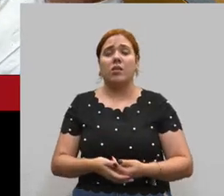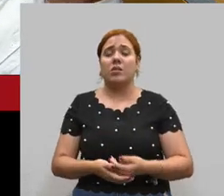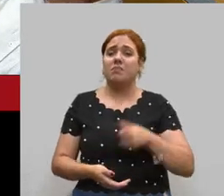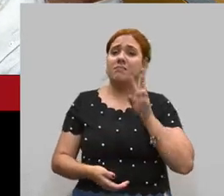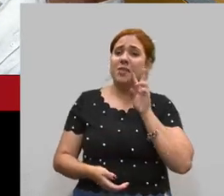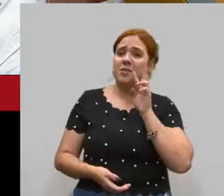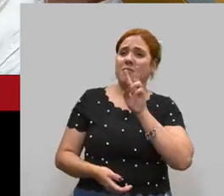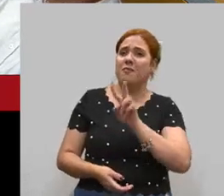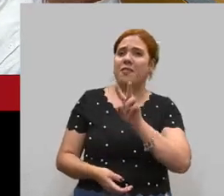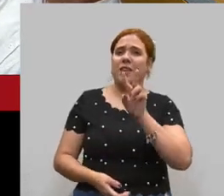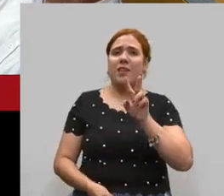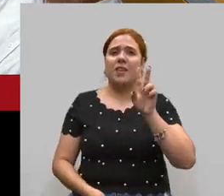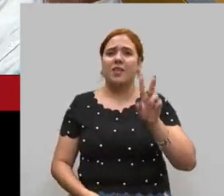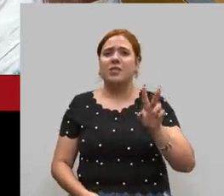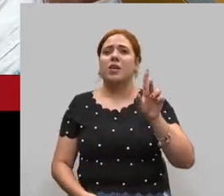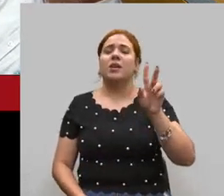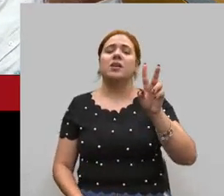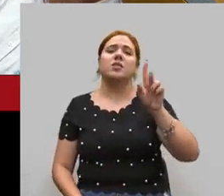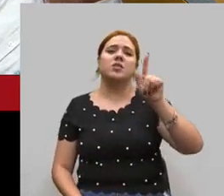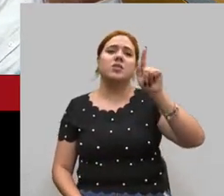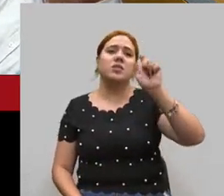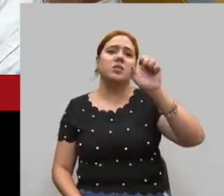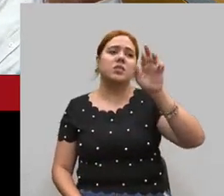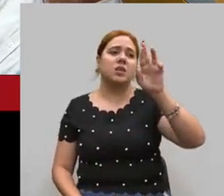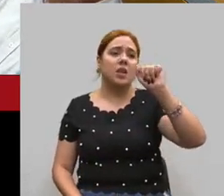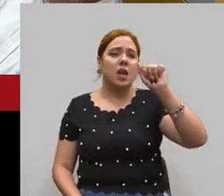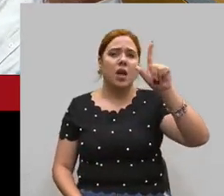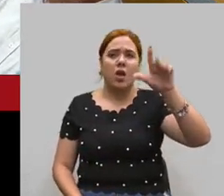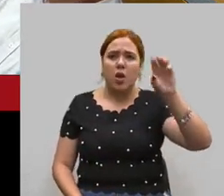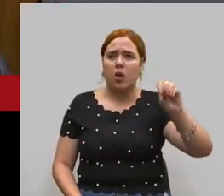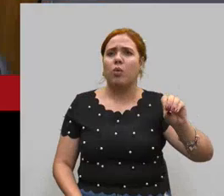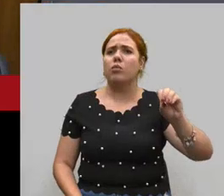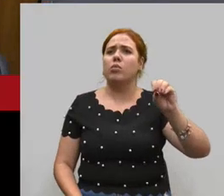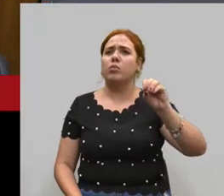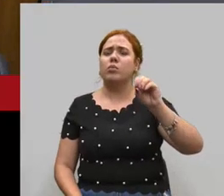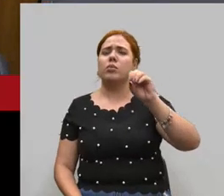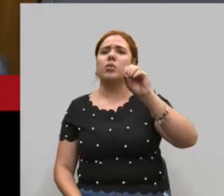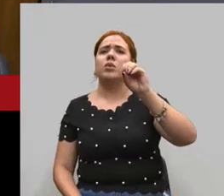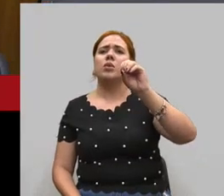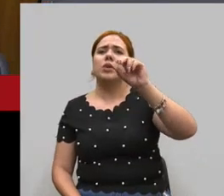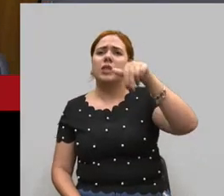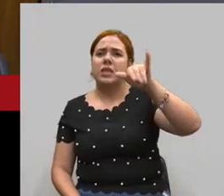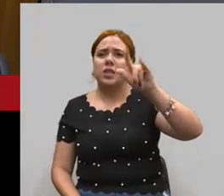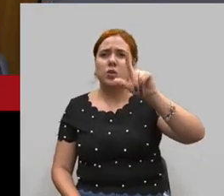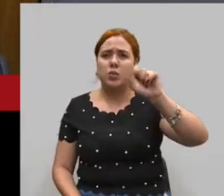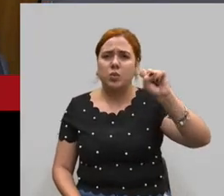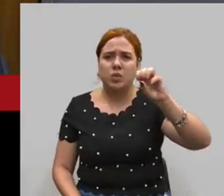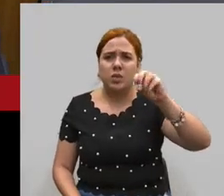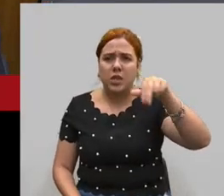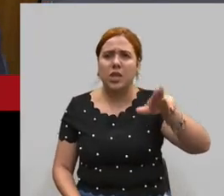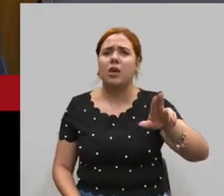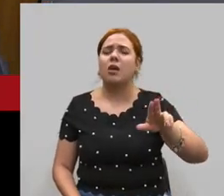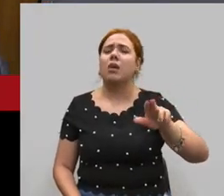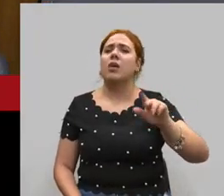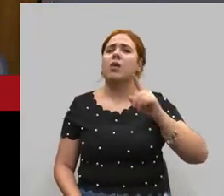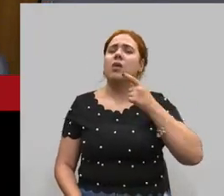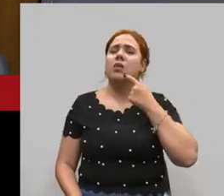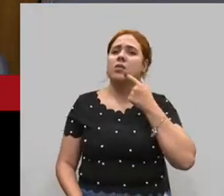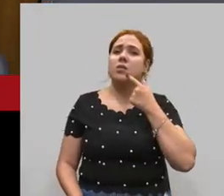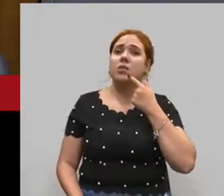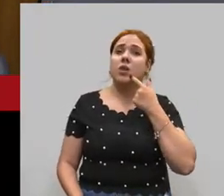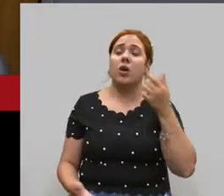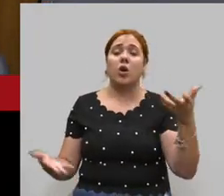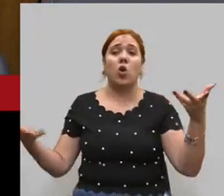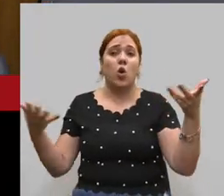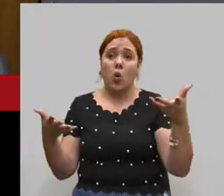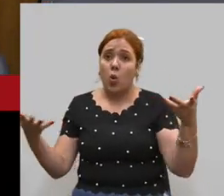Zé Aldo ilsinho contando as suas histórias é muito comovente e é sobre isso que a gente veio